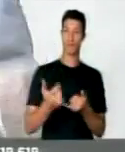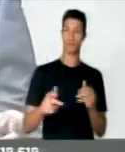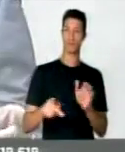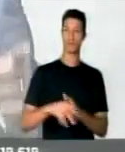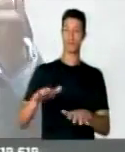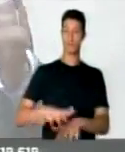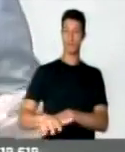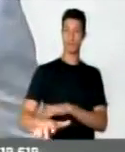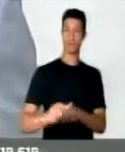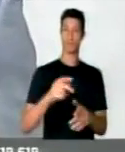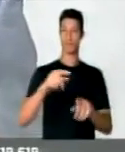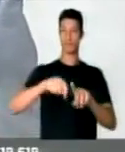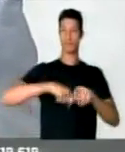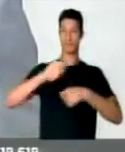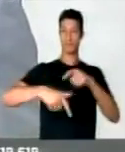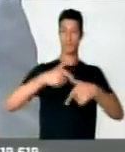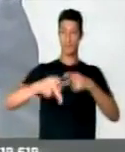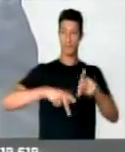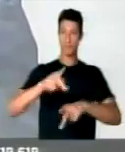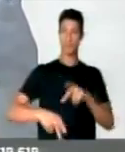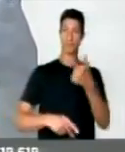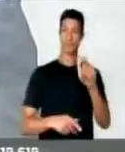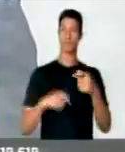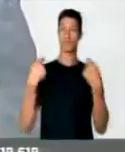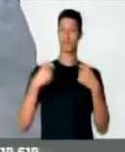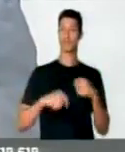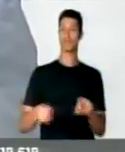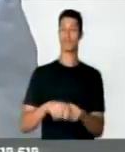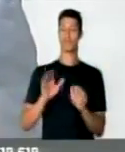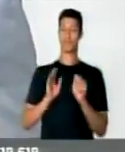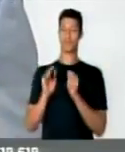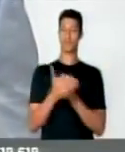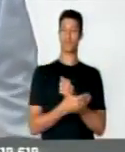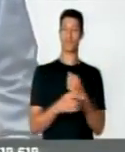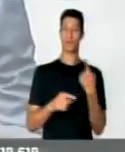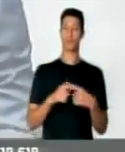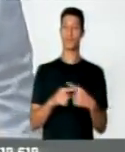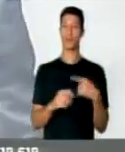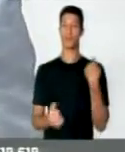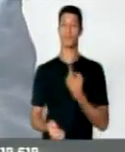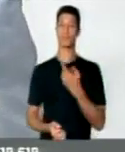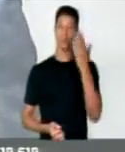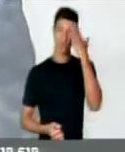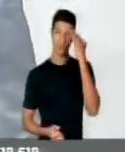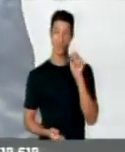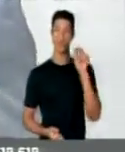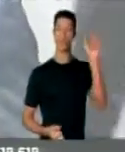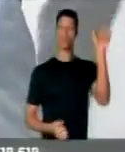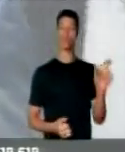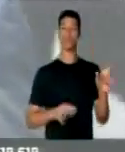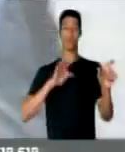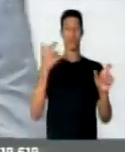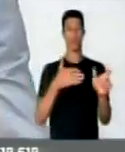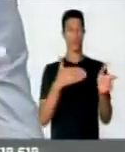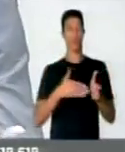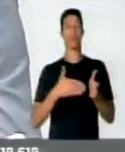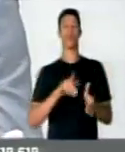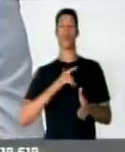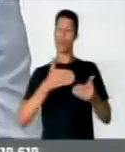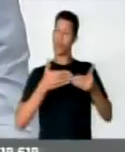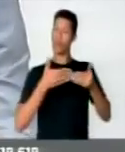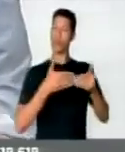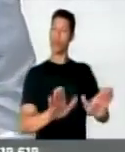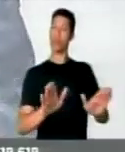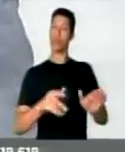rua na rua, no meio da população, sem precisar se esconder. Por quê? Porque nós sabemos que ele, todas as dificuldades que tem, ele abre